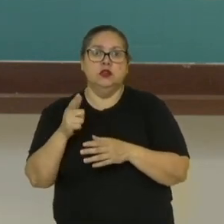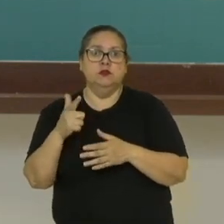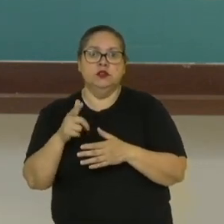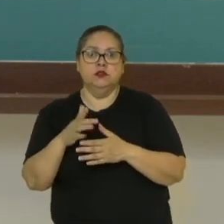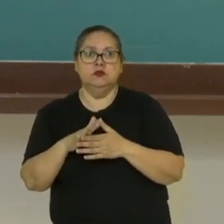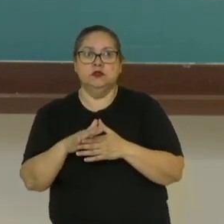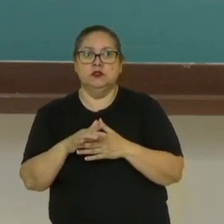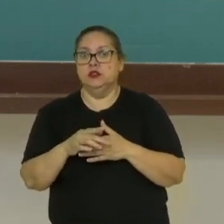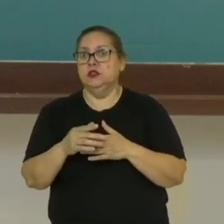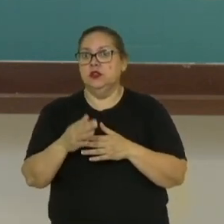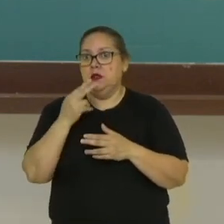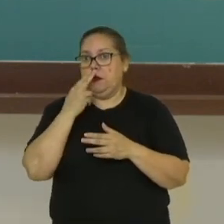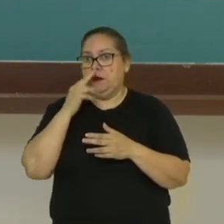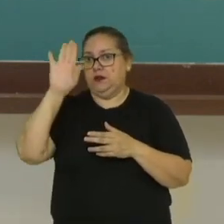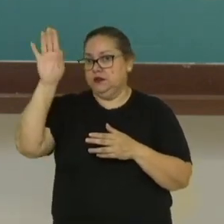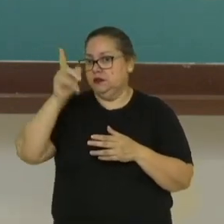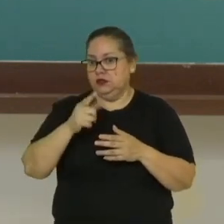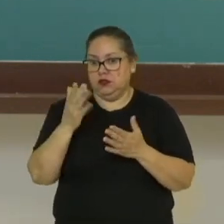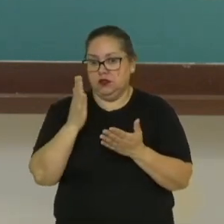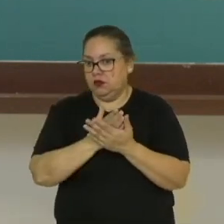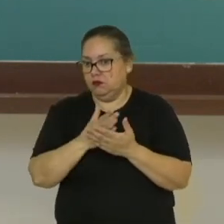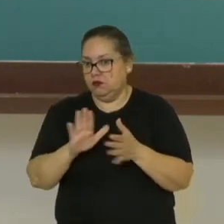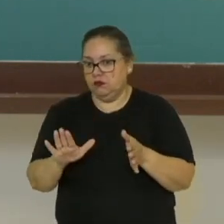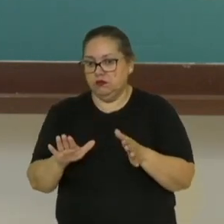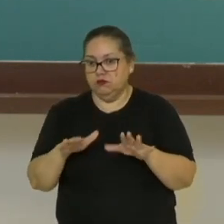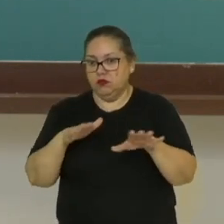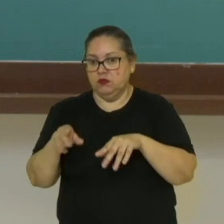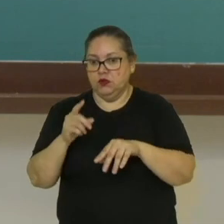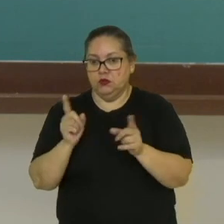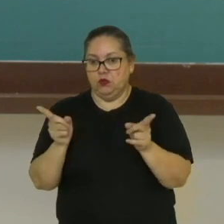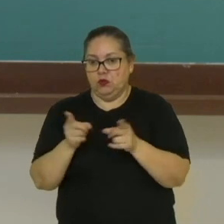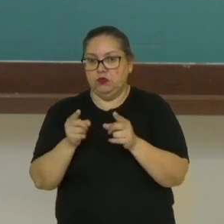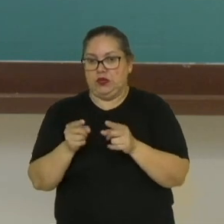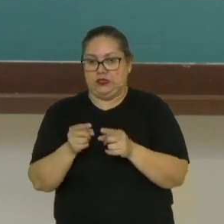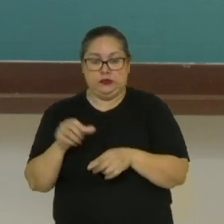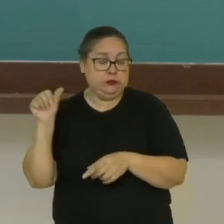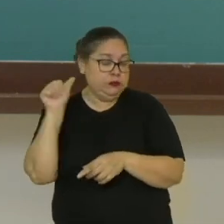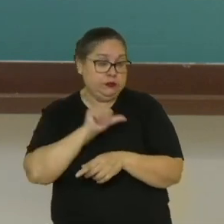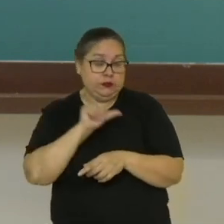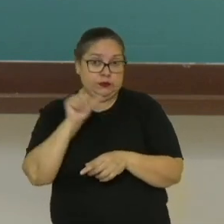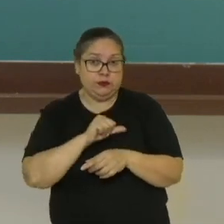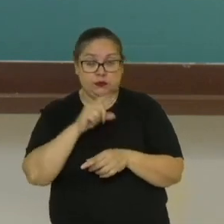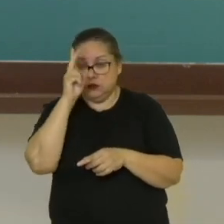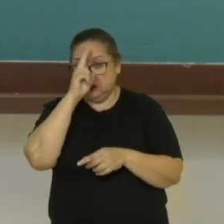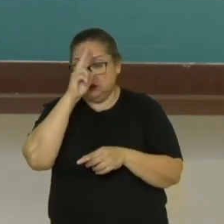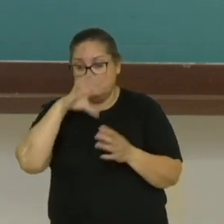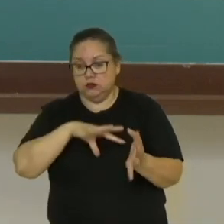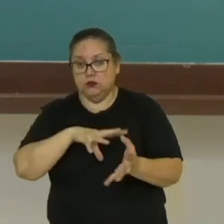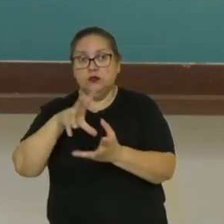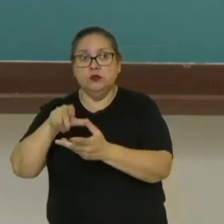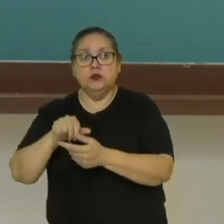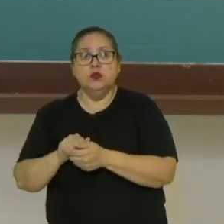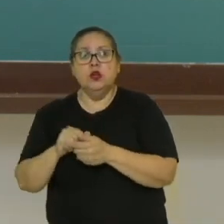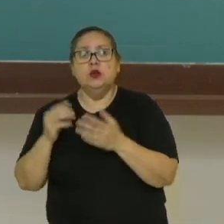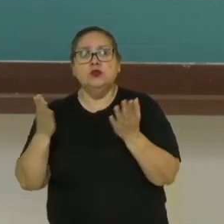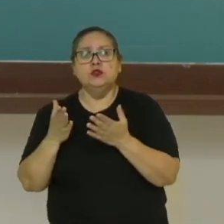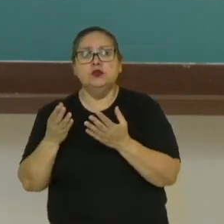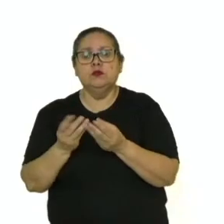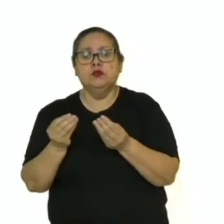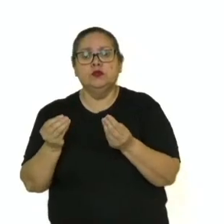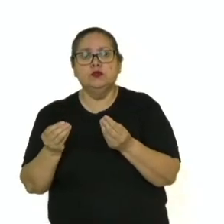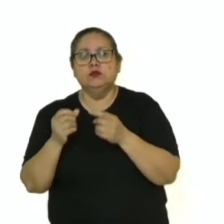mais o Estado nazifascista. Isso aí foi um momento curto, mas muito terrível, né, na história mundial. E hoje temos